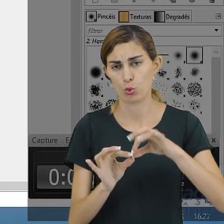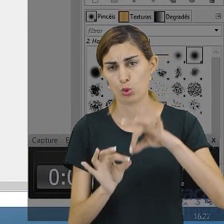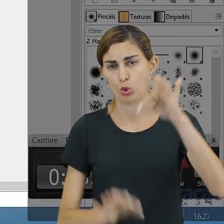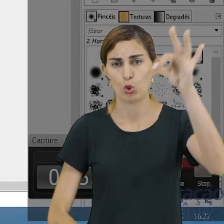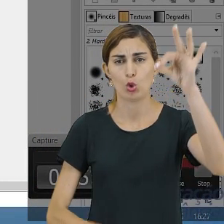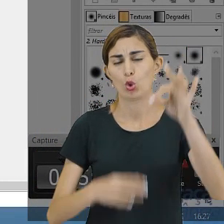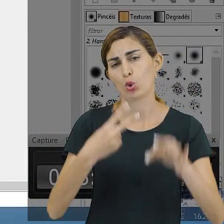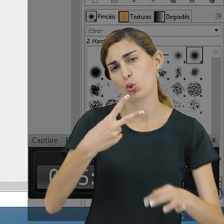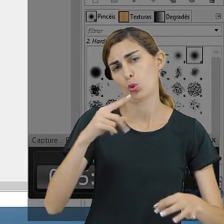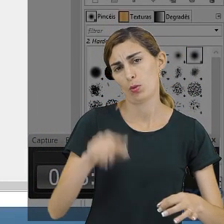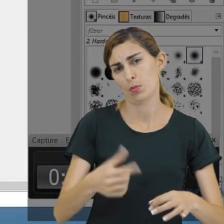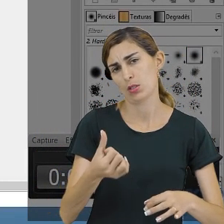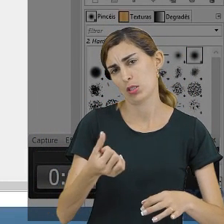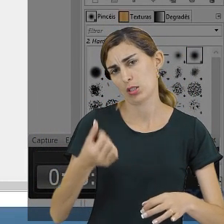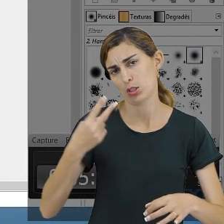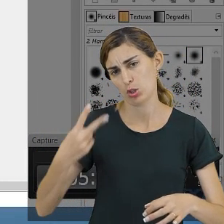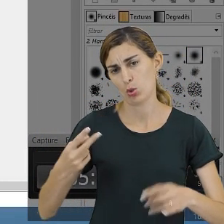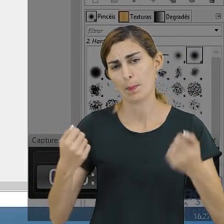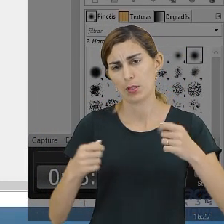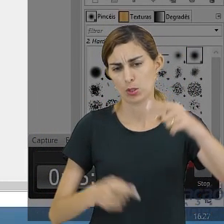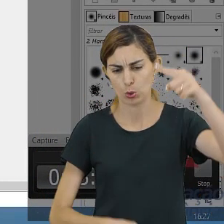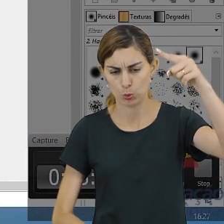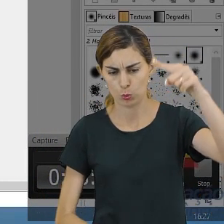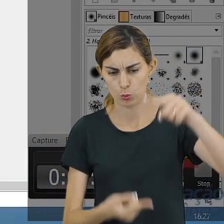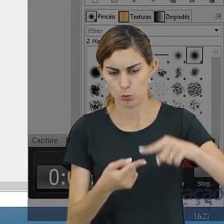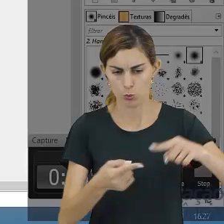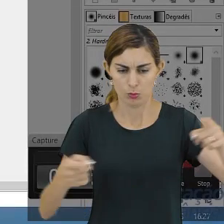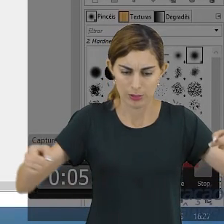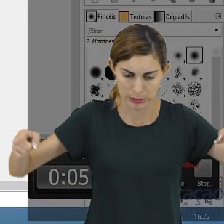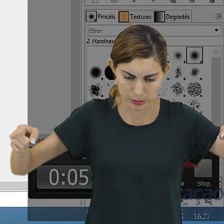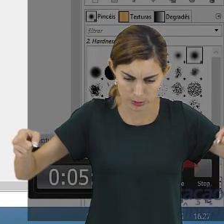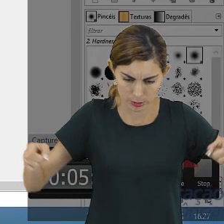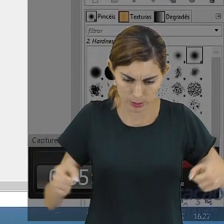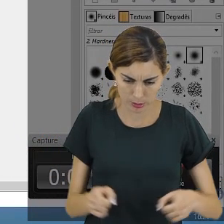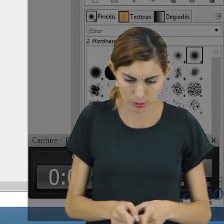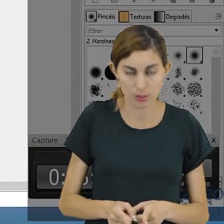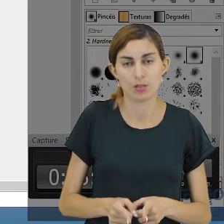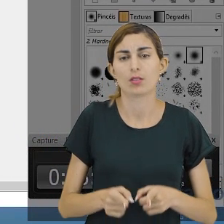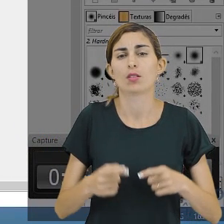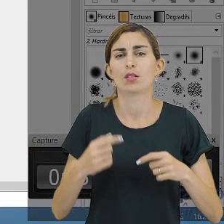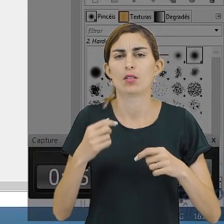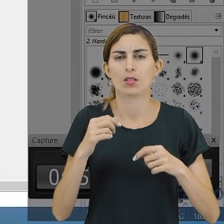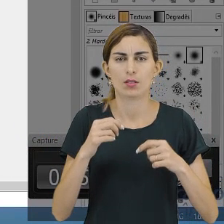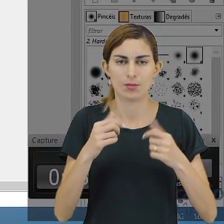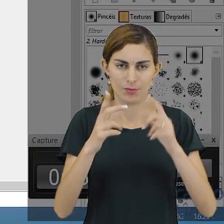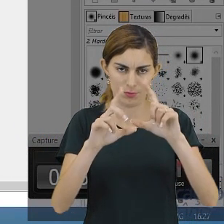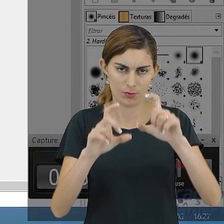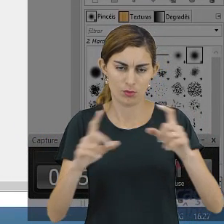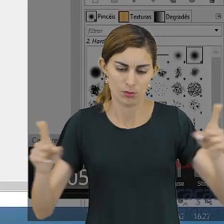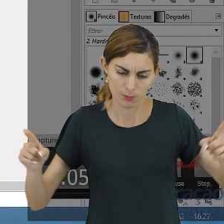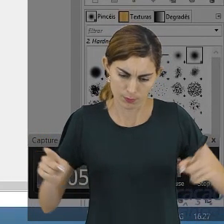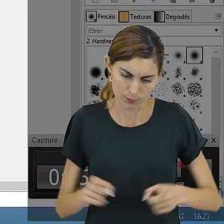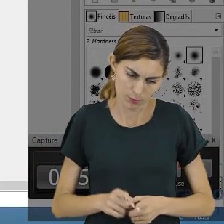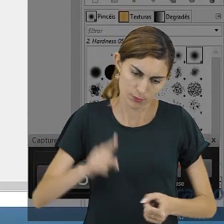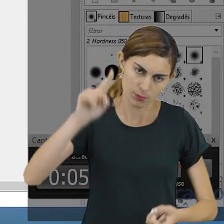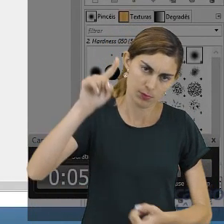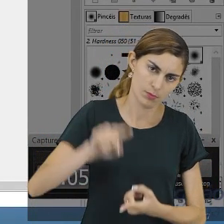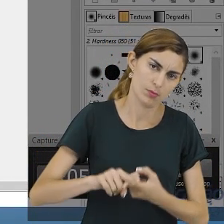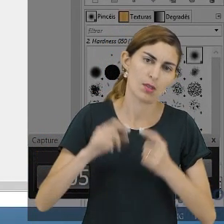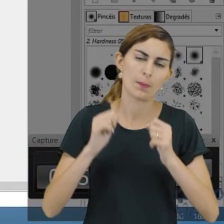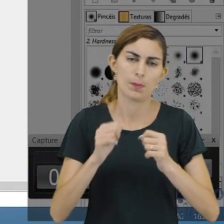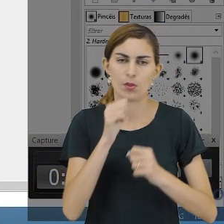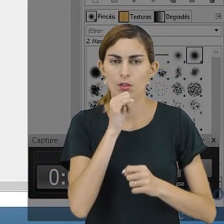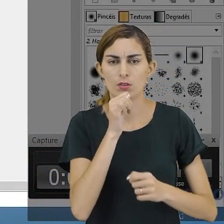2.162 de altura, ou seja, nós vamos precisar reduzir de maneira significativa o tamanho dessa imagem. Então eu já posso aqui, por